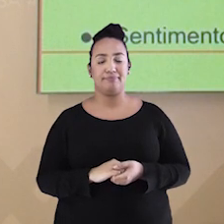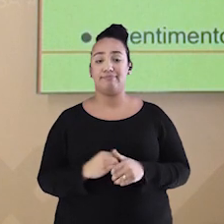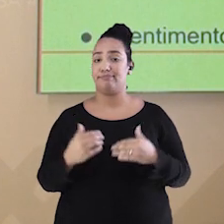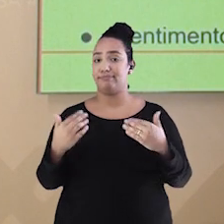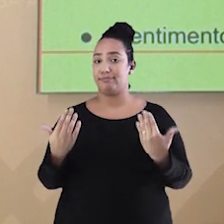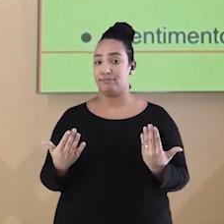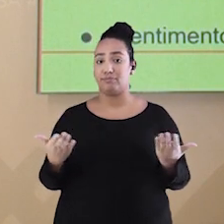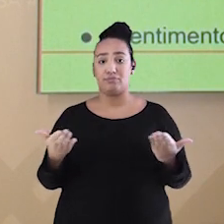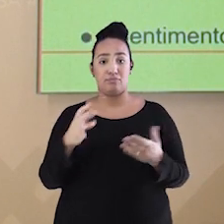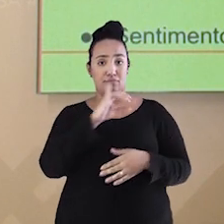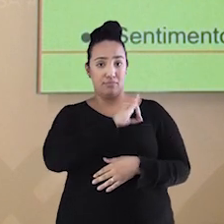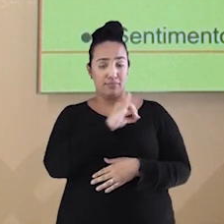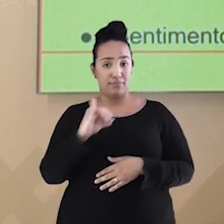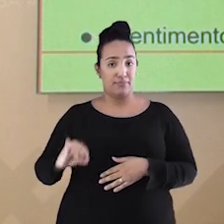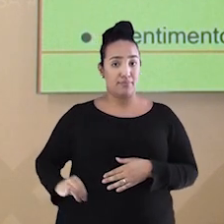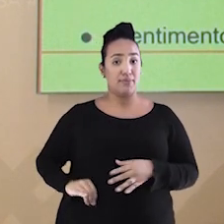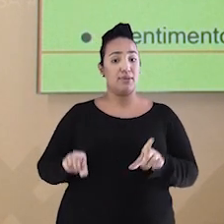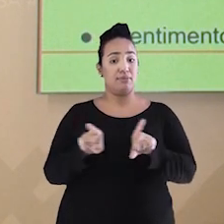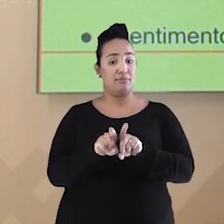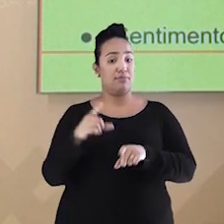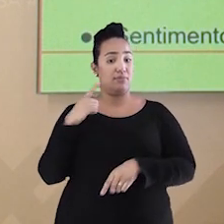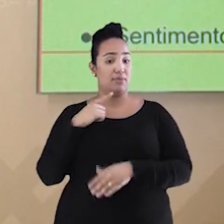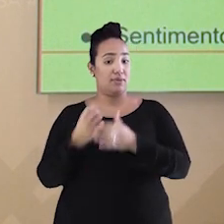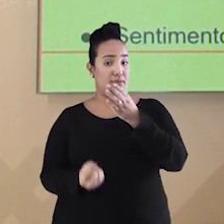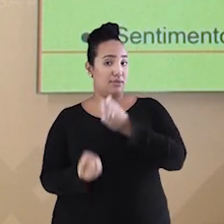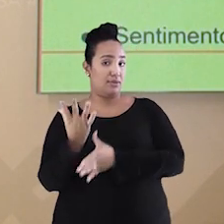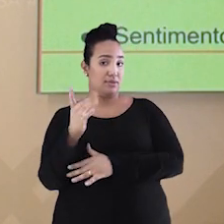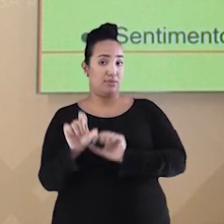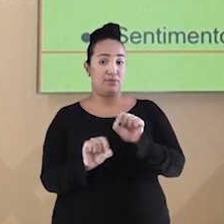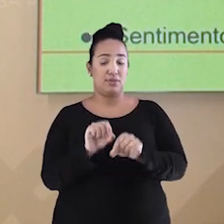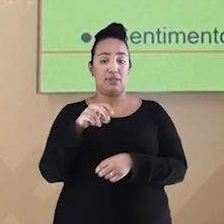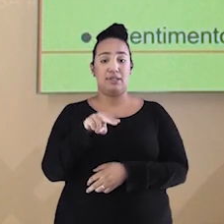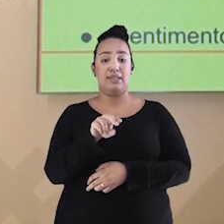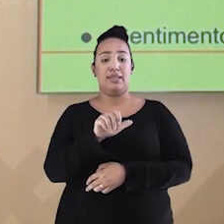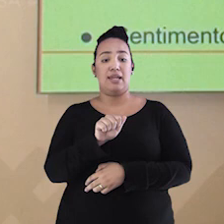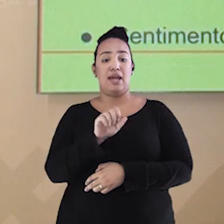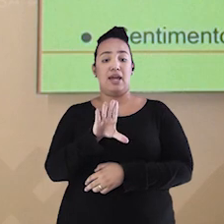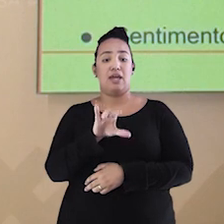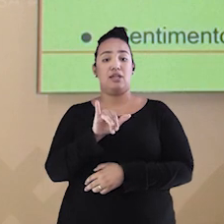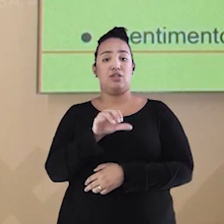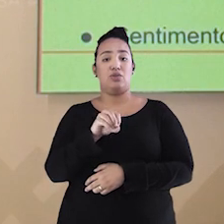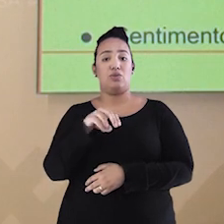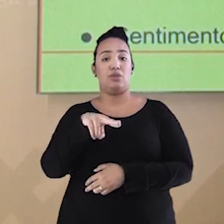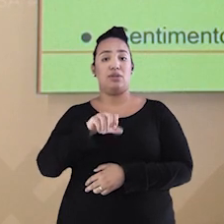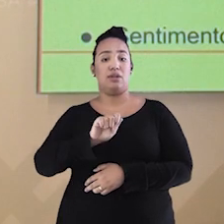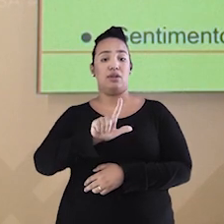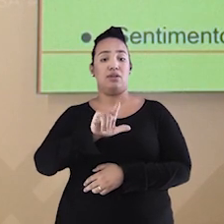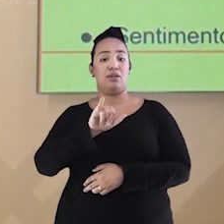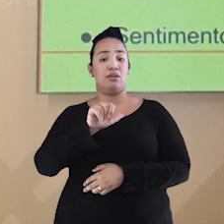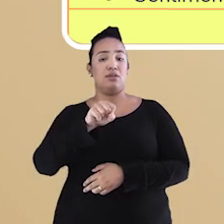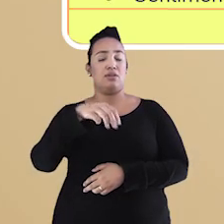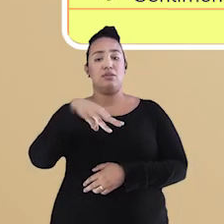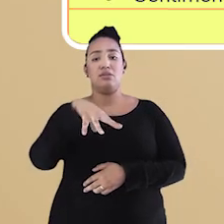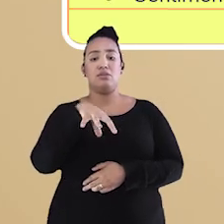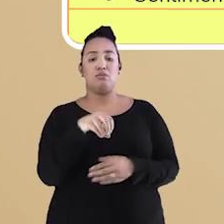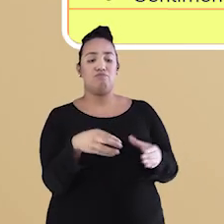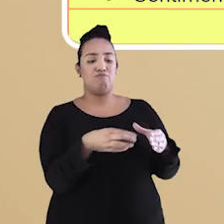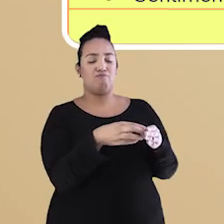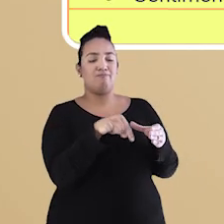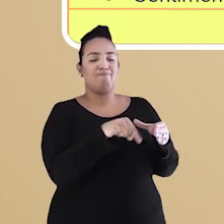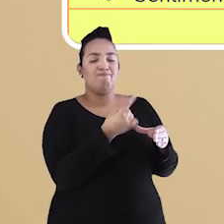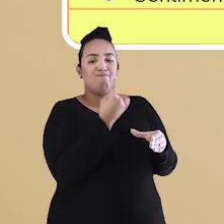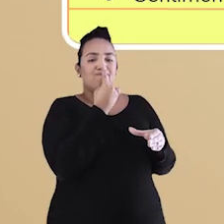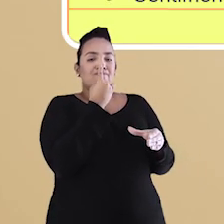Junto ao imperialismo, teremos o surgimento do nacionalismo. Isso é, um sentimento de pertencimento a um grupo,